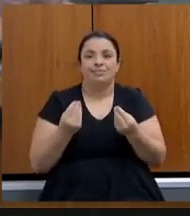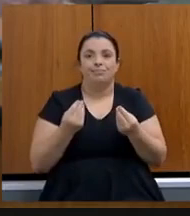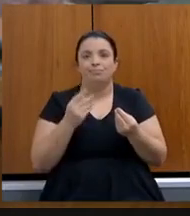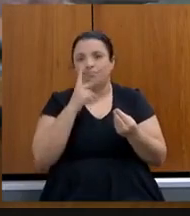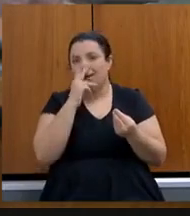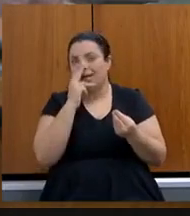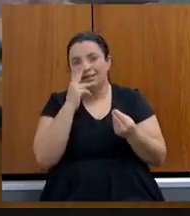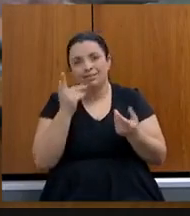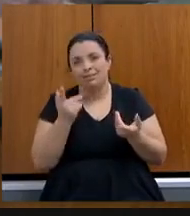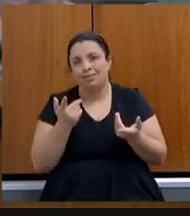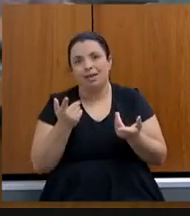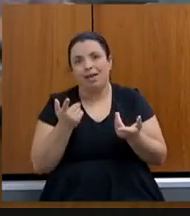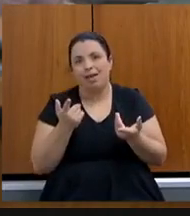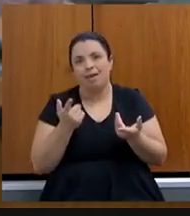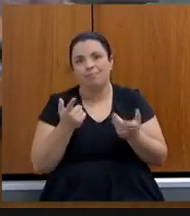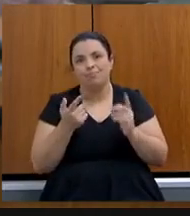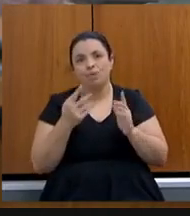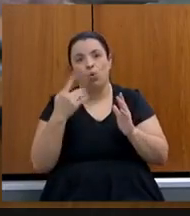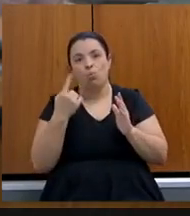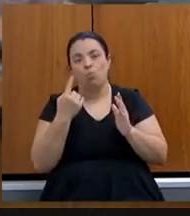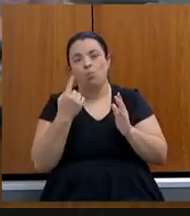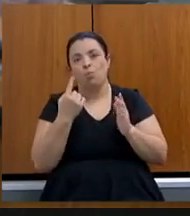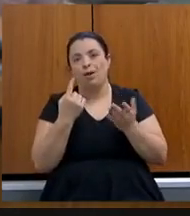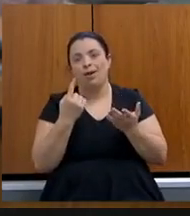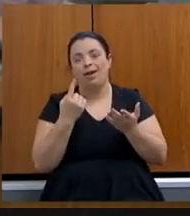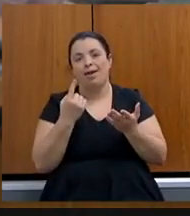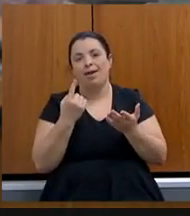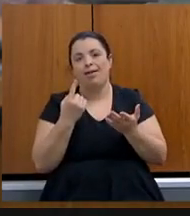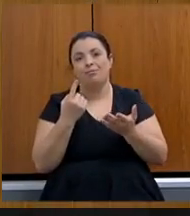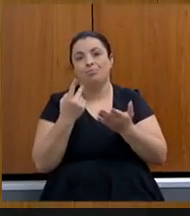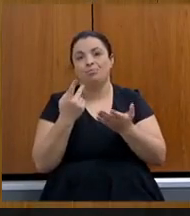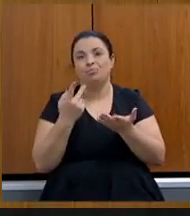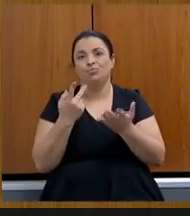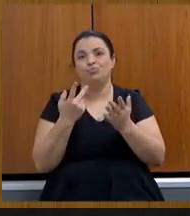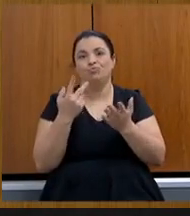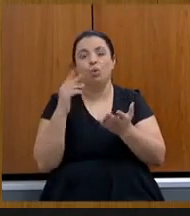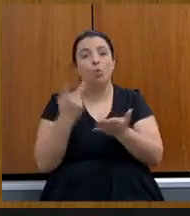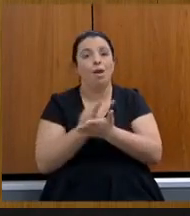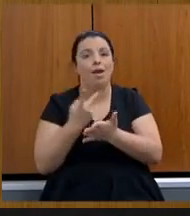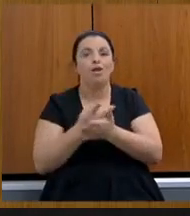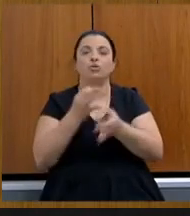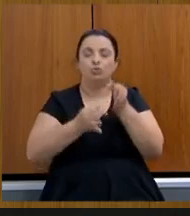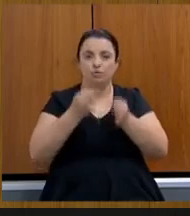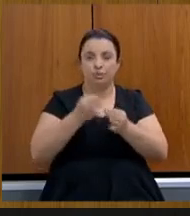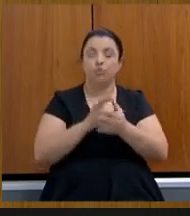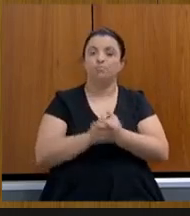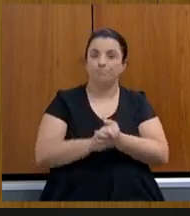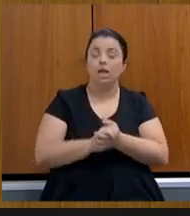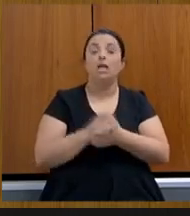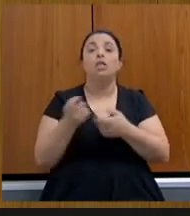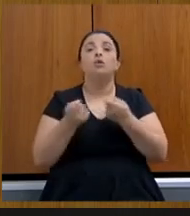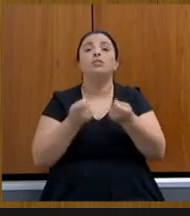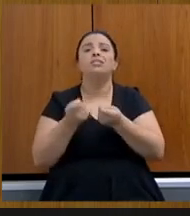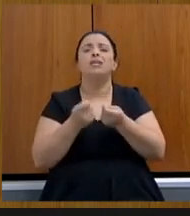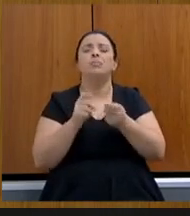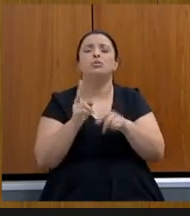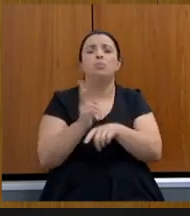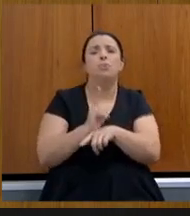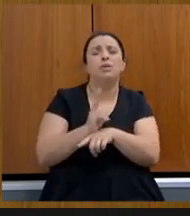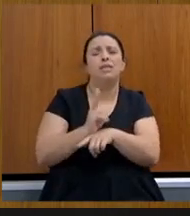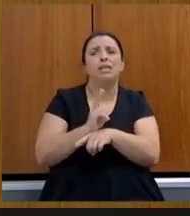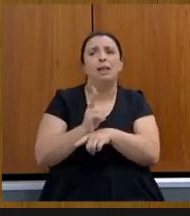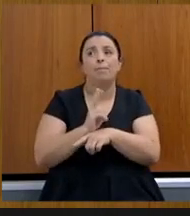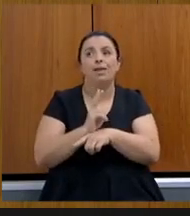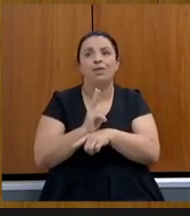irregularidade jurídica é sobre o sistema de monitoramento de começado é 15 meses e depois Deputado eu acho que a